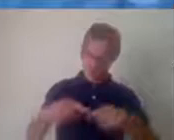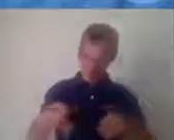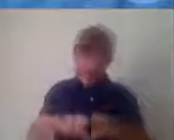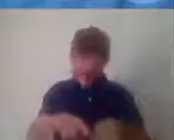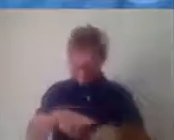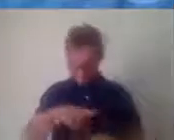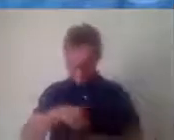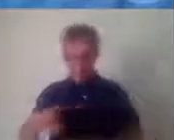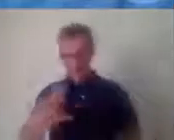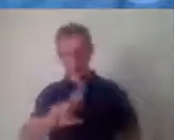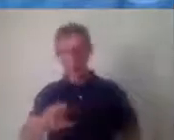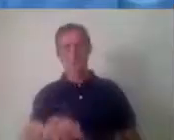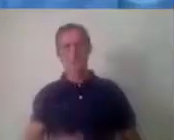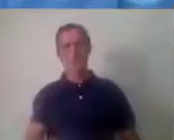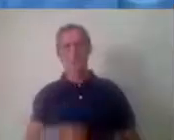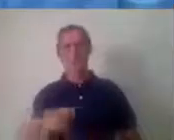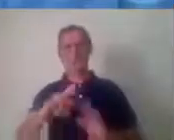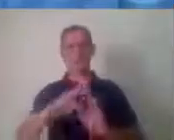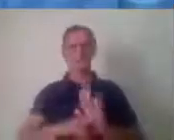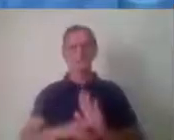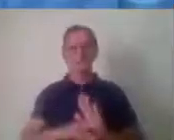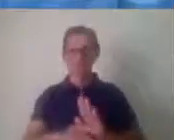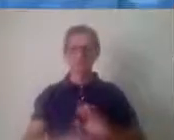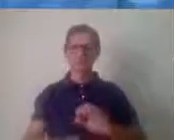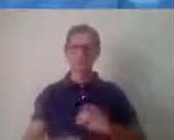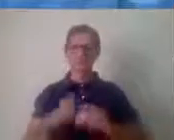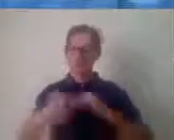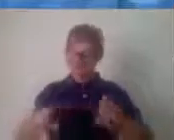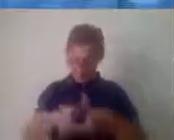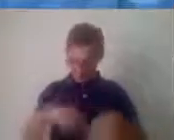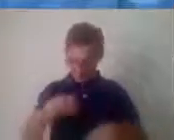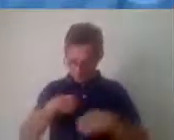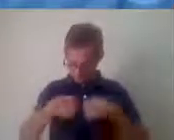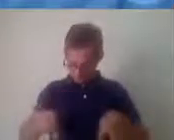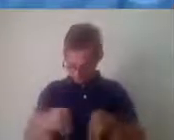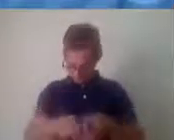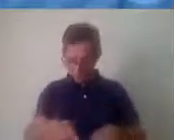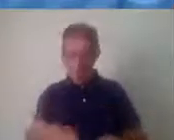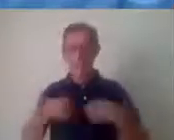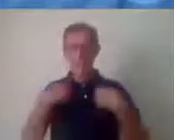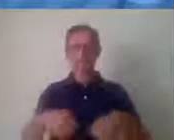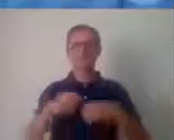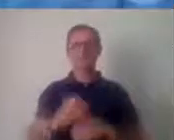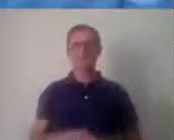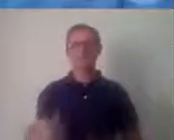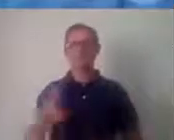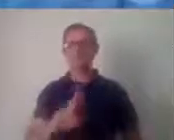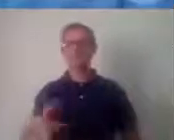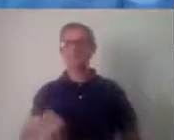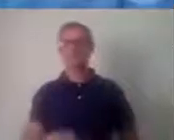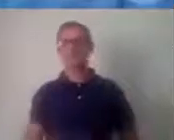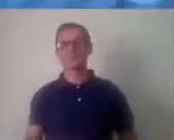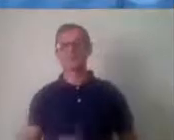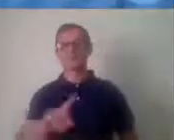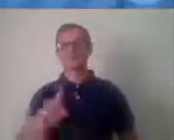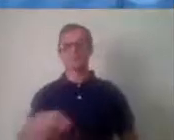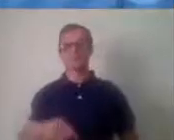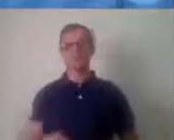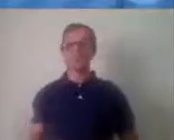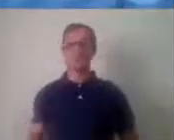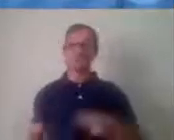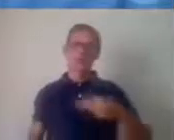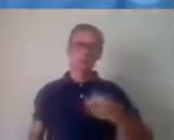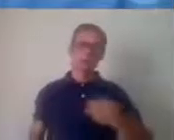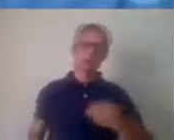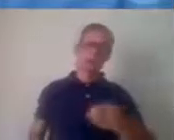também pode utilizar as suas regras avançadas. Então, eu também posso precisar utilizar integração por partes.